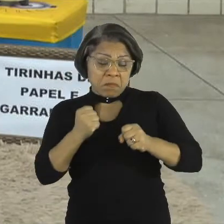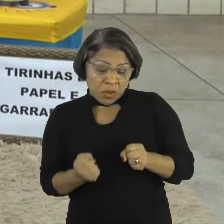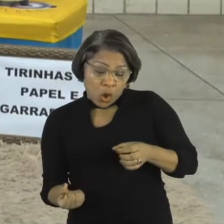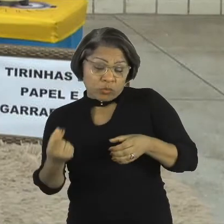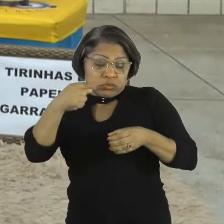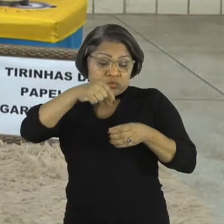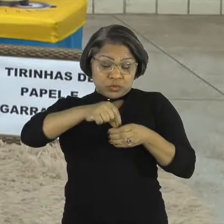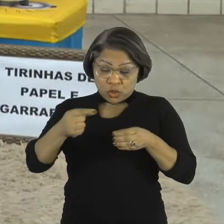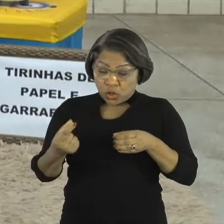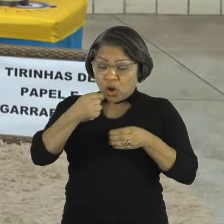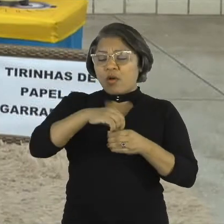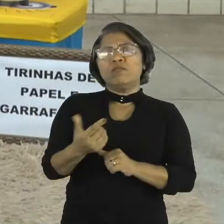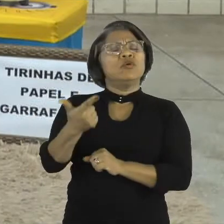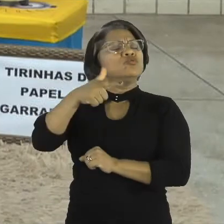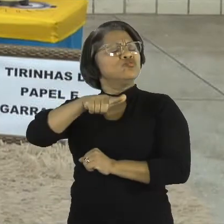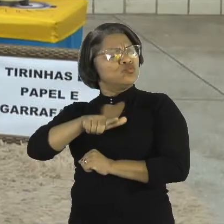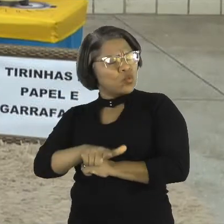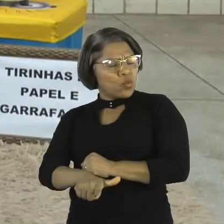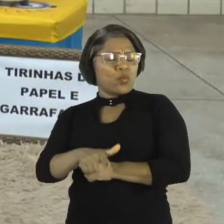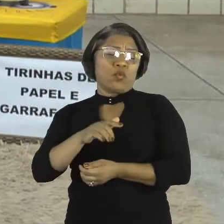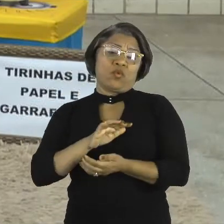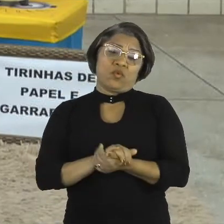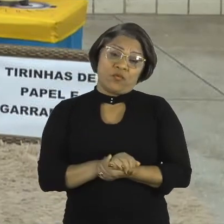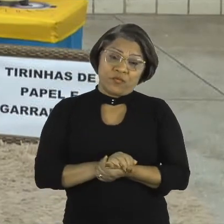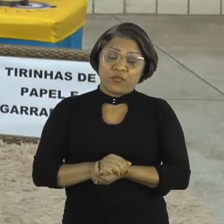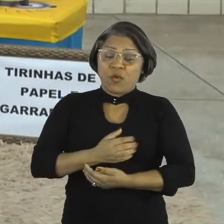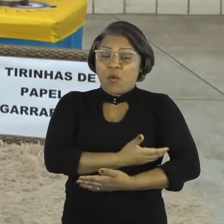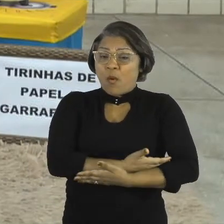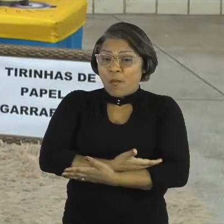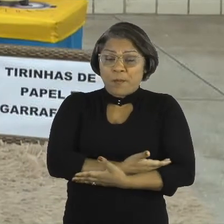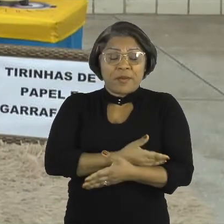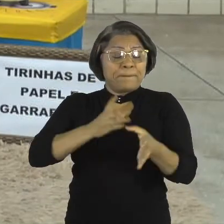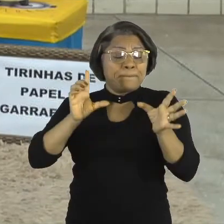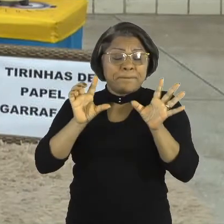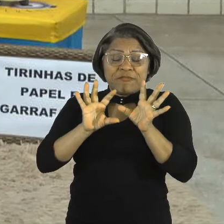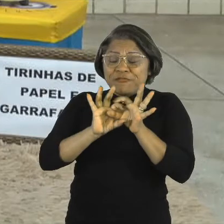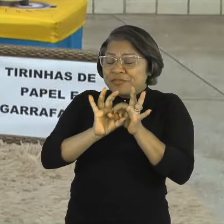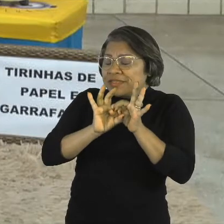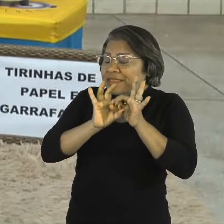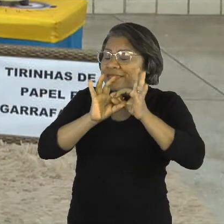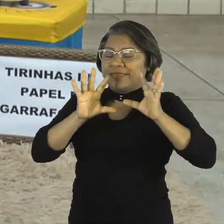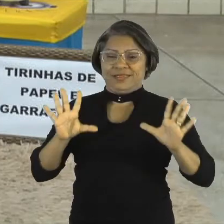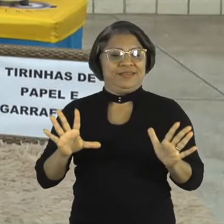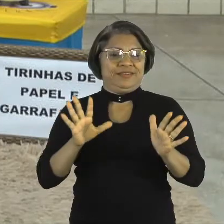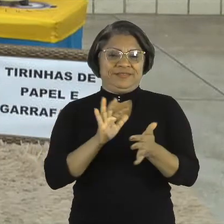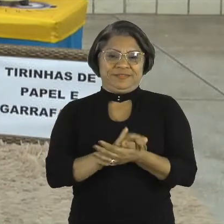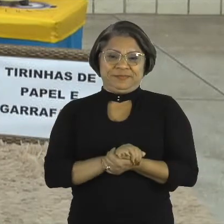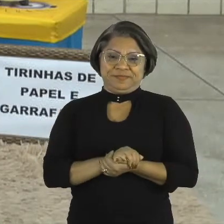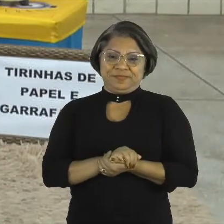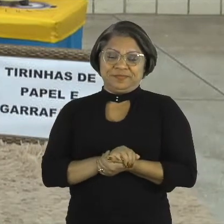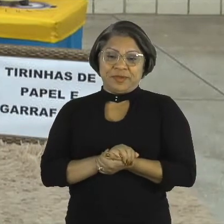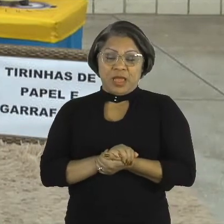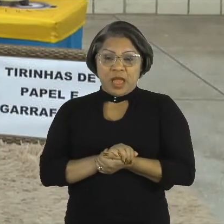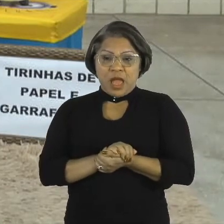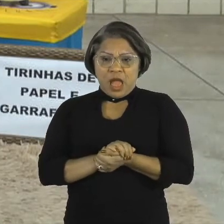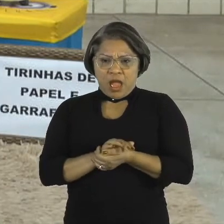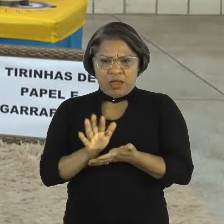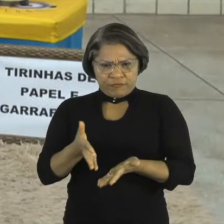estar participando, deixe ele brincar à vontade. E quando você percebeu que o seu bebê,